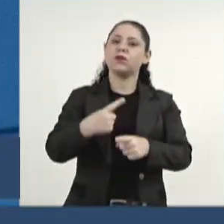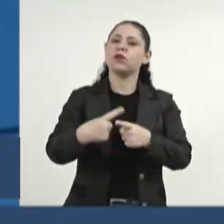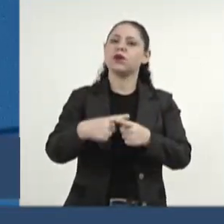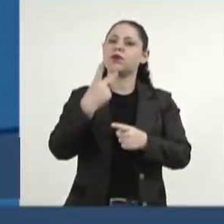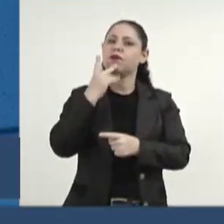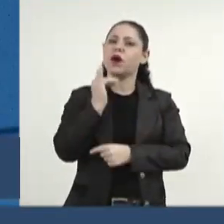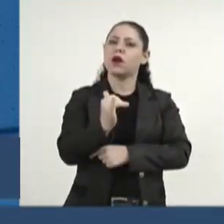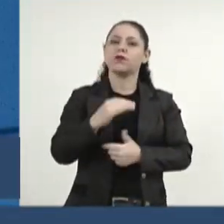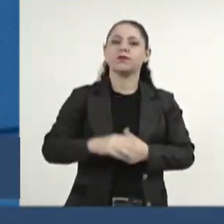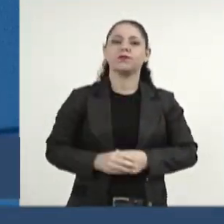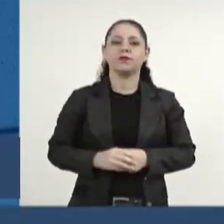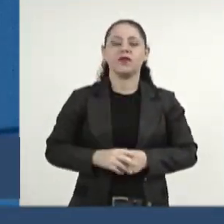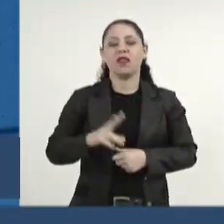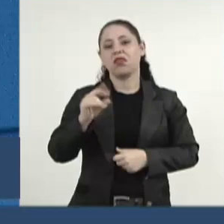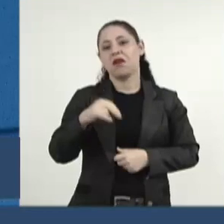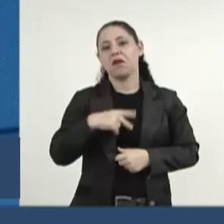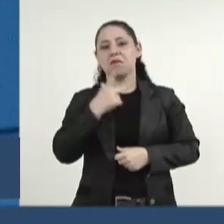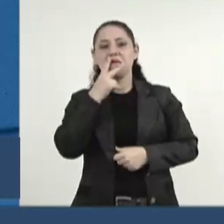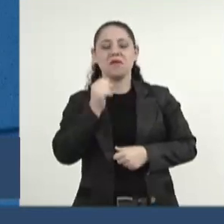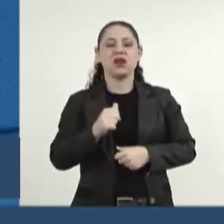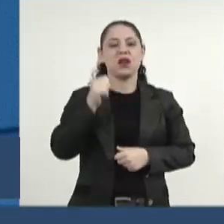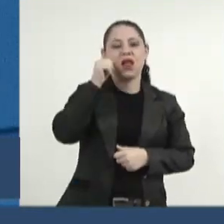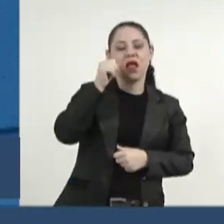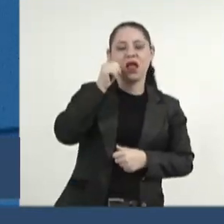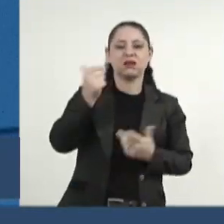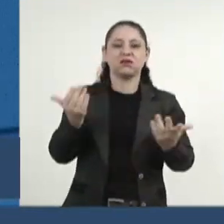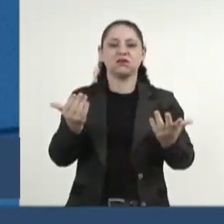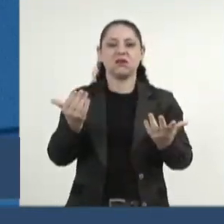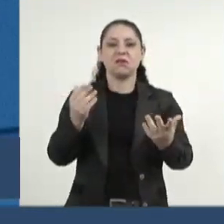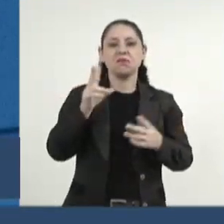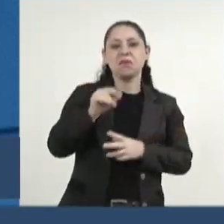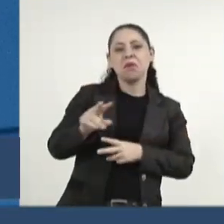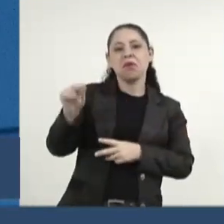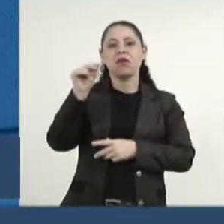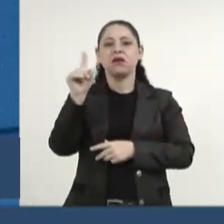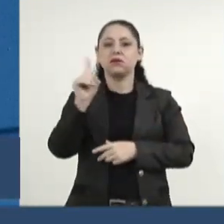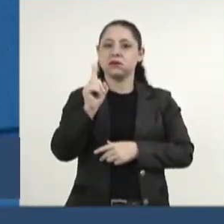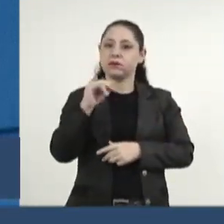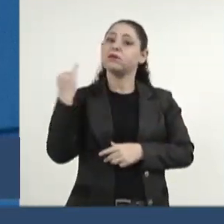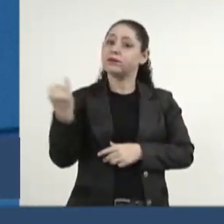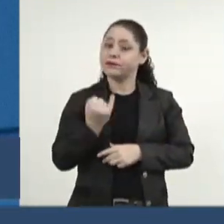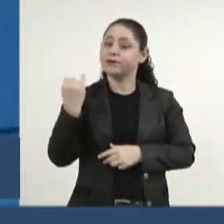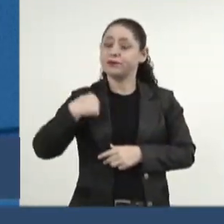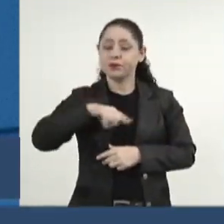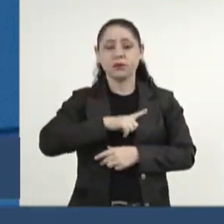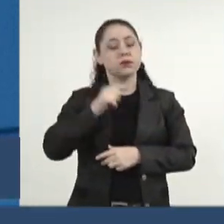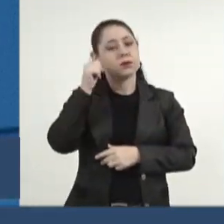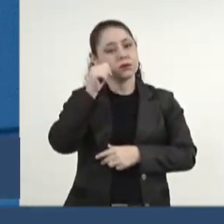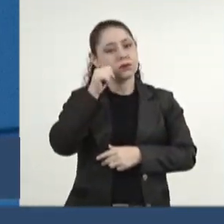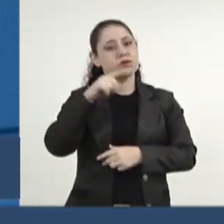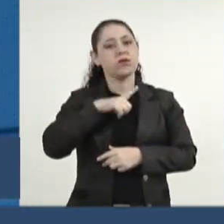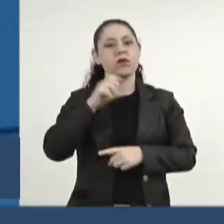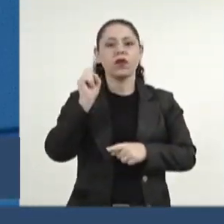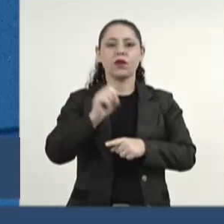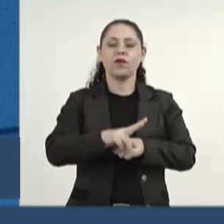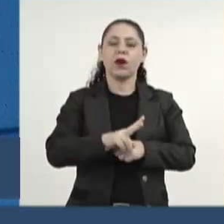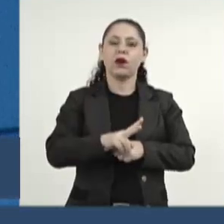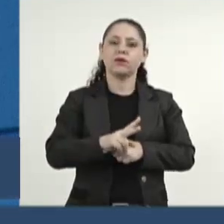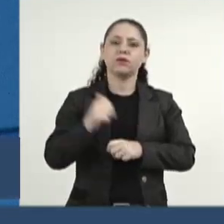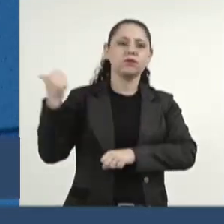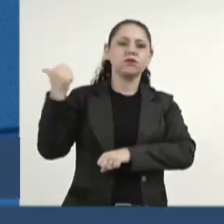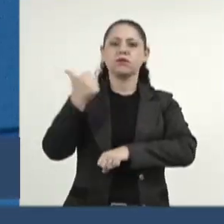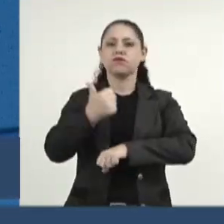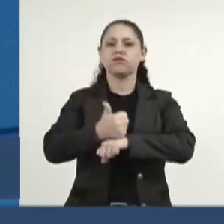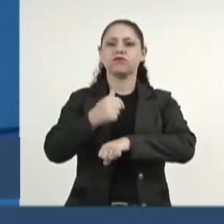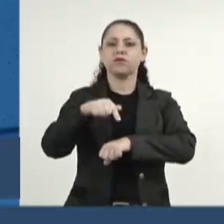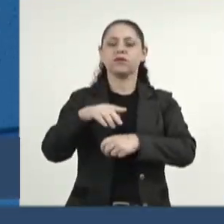digo isso? Ah, não é feminista, não é mimimi. Não. É importante que nós, mulheres, assumimos esse protagonismo